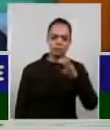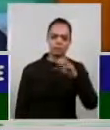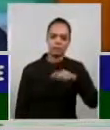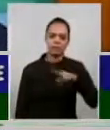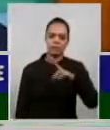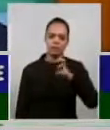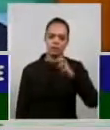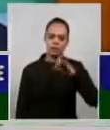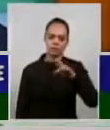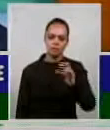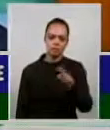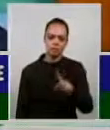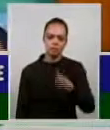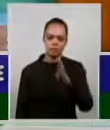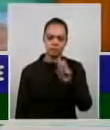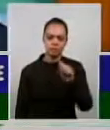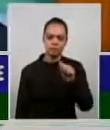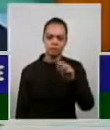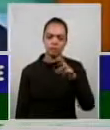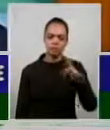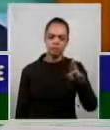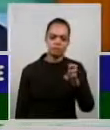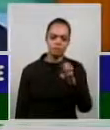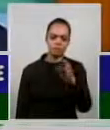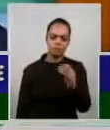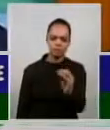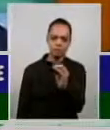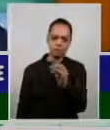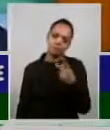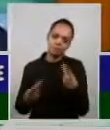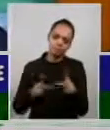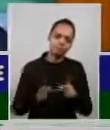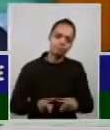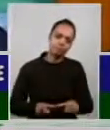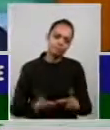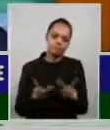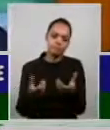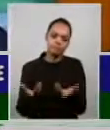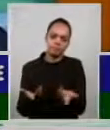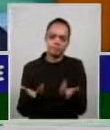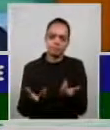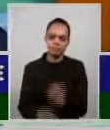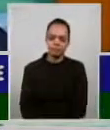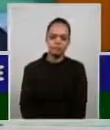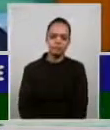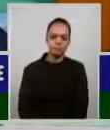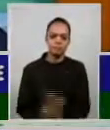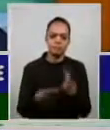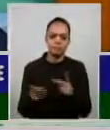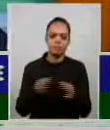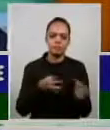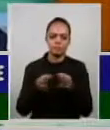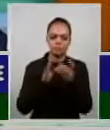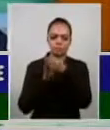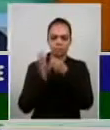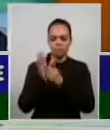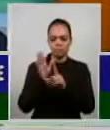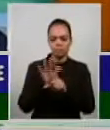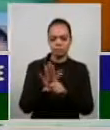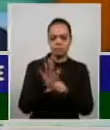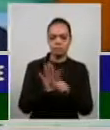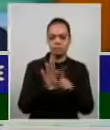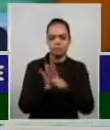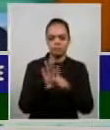Barreto. Portanto, essa moção, melhor, esse projeto de decreto